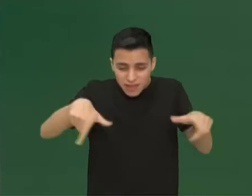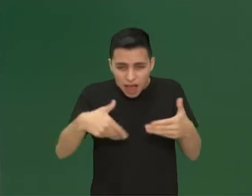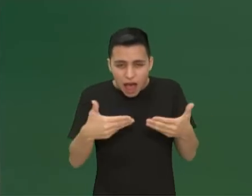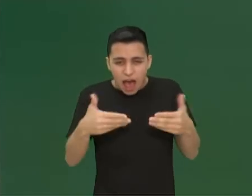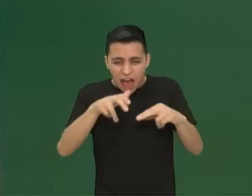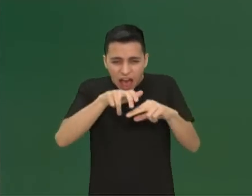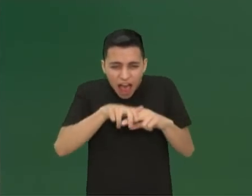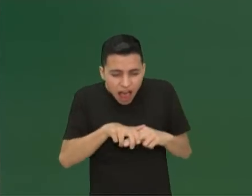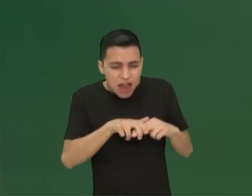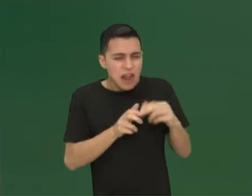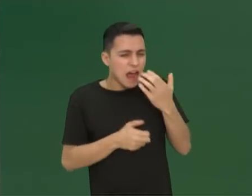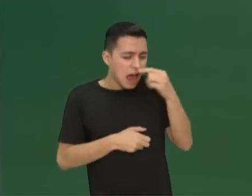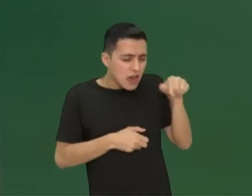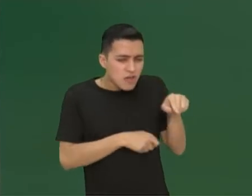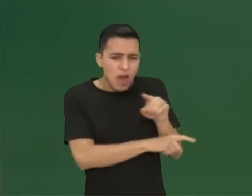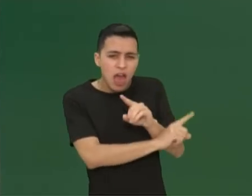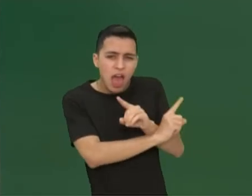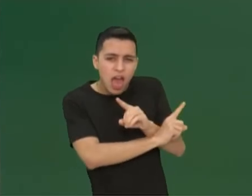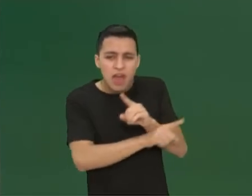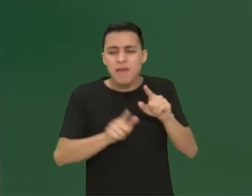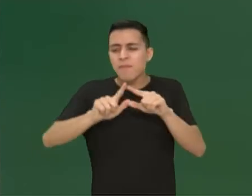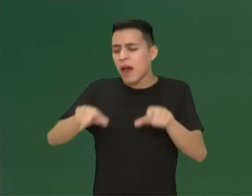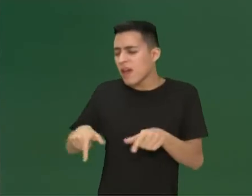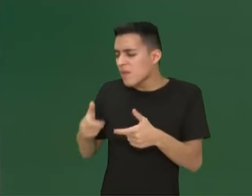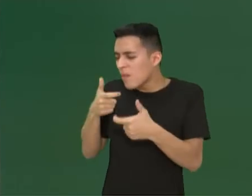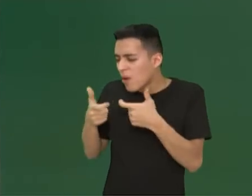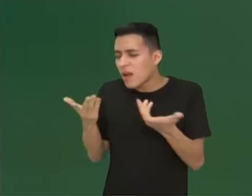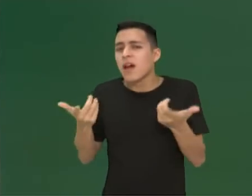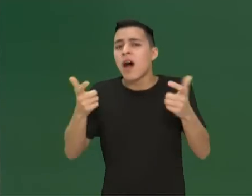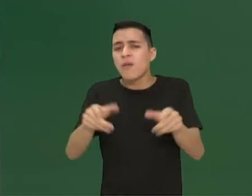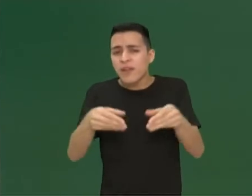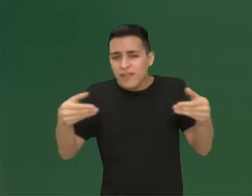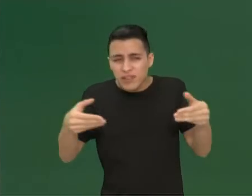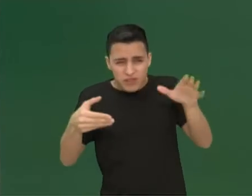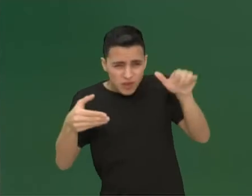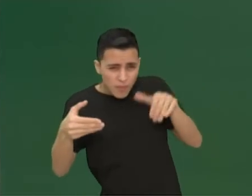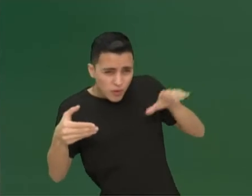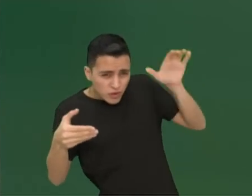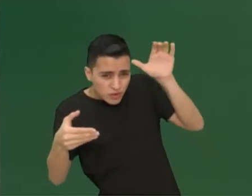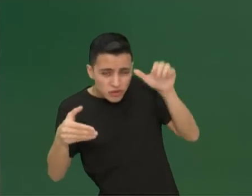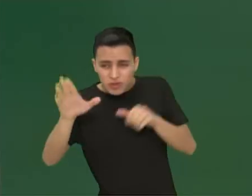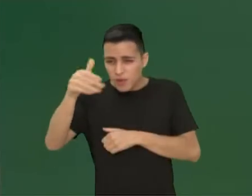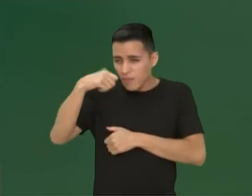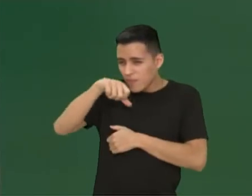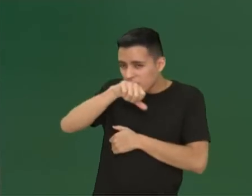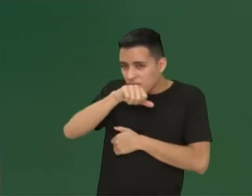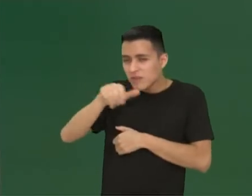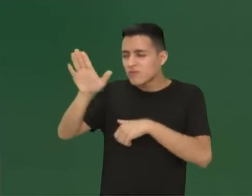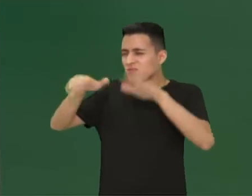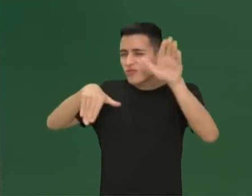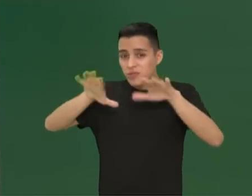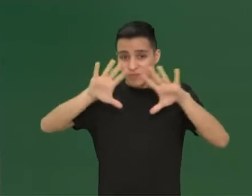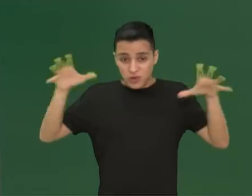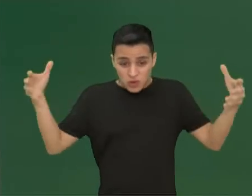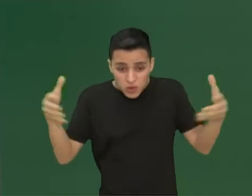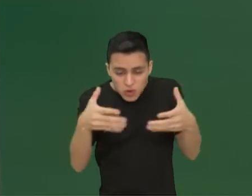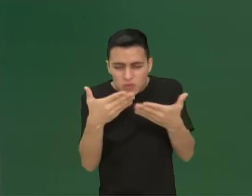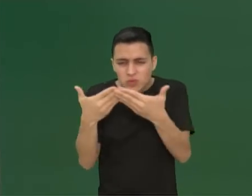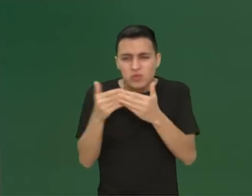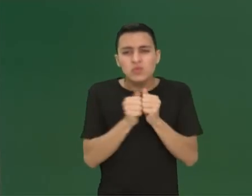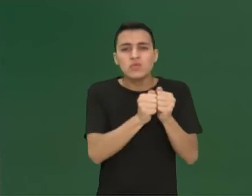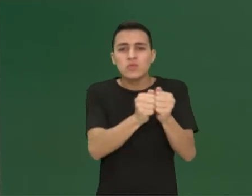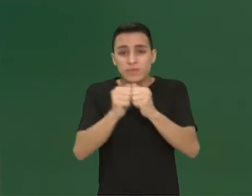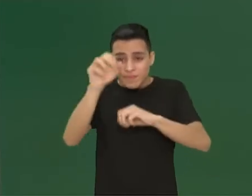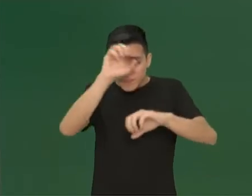um pacote de bolacha. Mas cadê esse caderno? Chamou a mãe? Chamou a tia? Cadê a avó? Chama o pessoal para participar dessa aula, todo